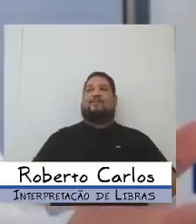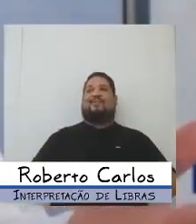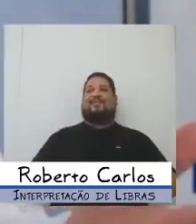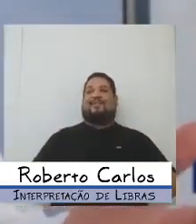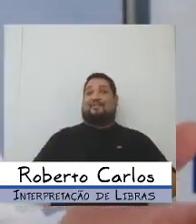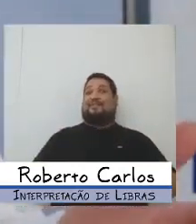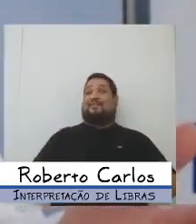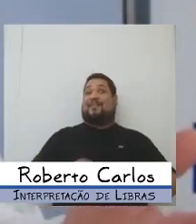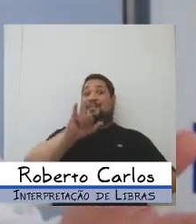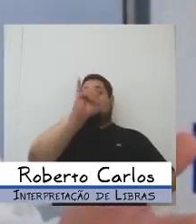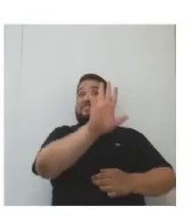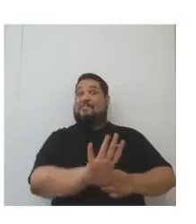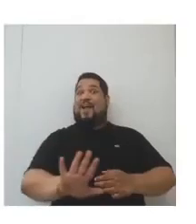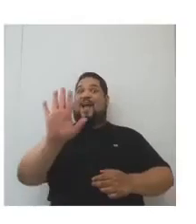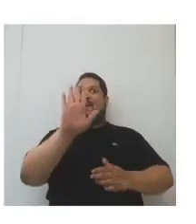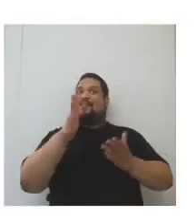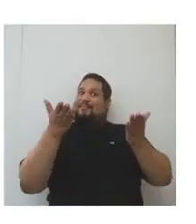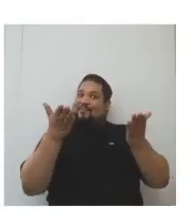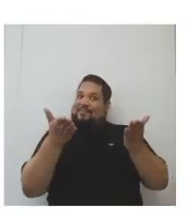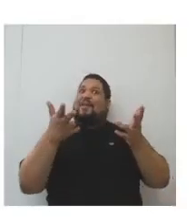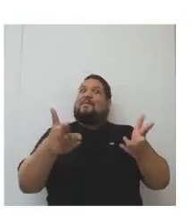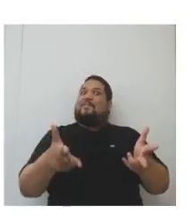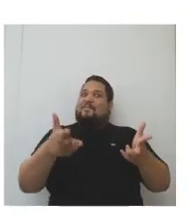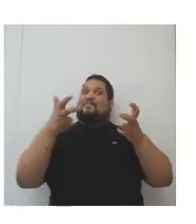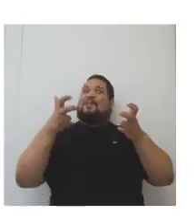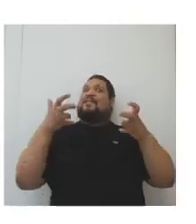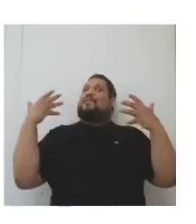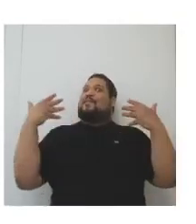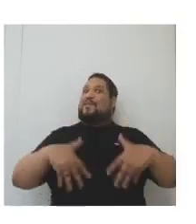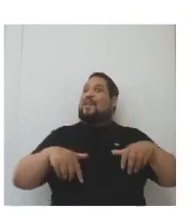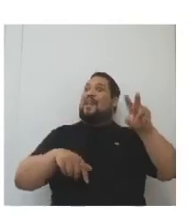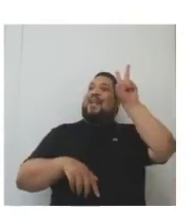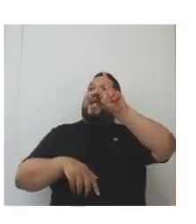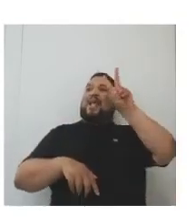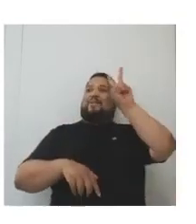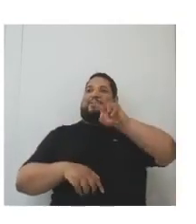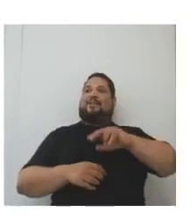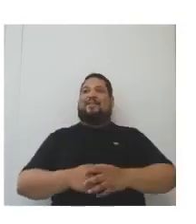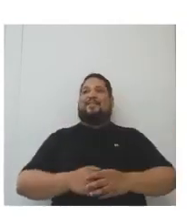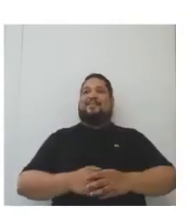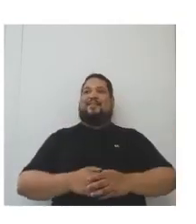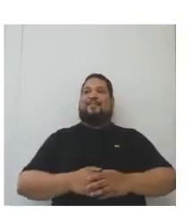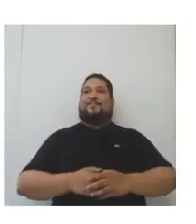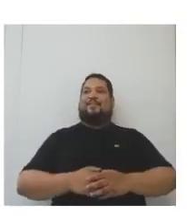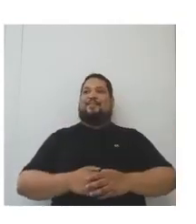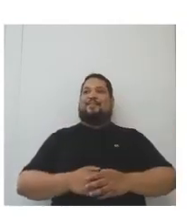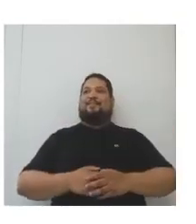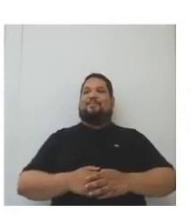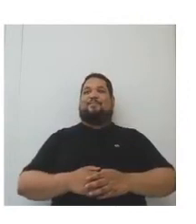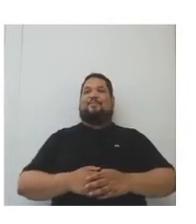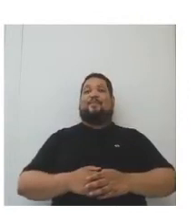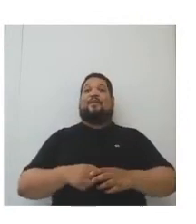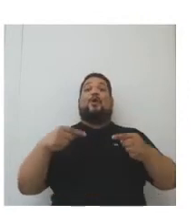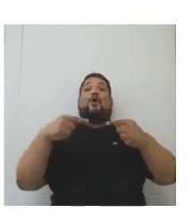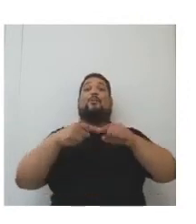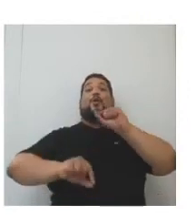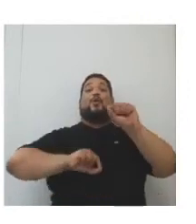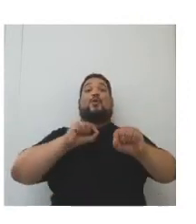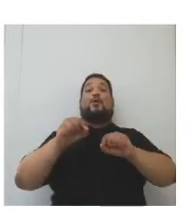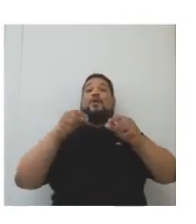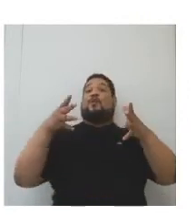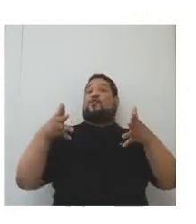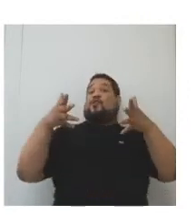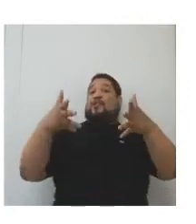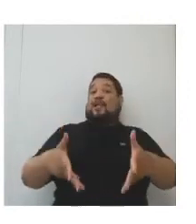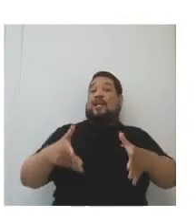Pela imagem, você já deve na ocasião aí já lembrar alguma coisa, Então nós temos aí, a famosa chegada